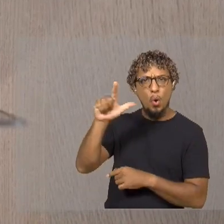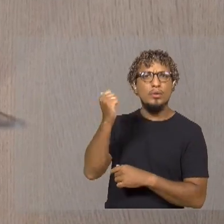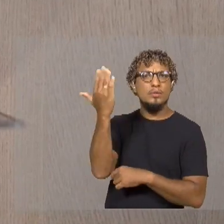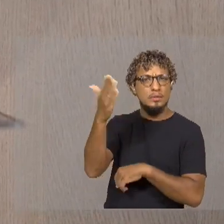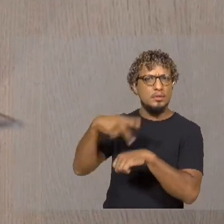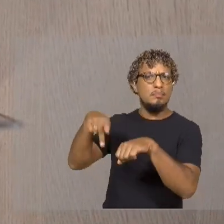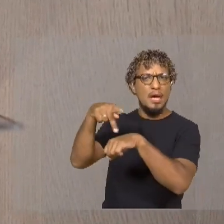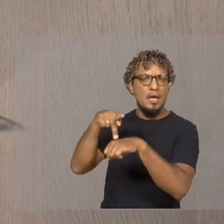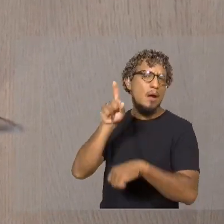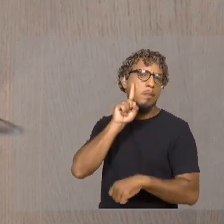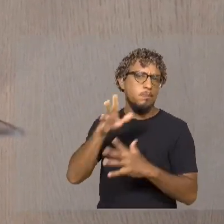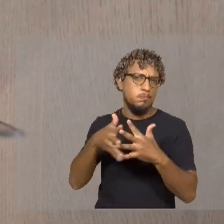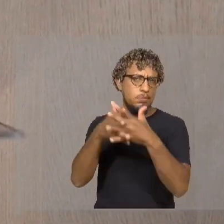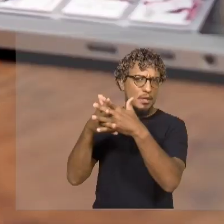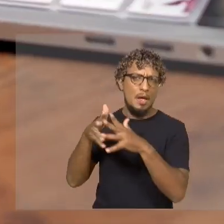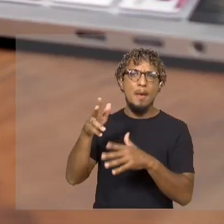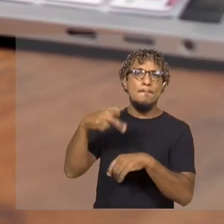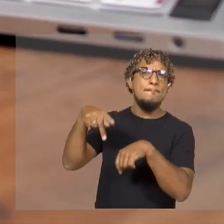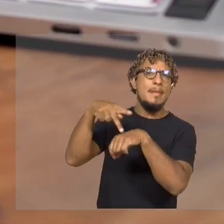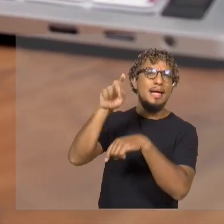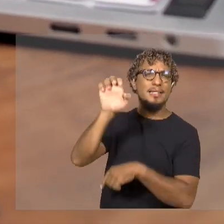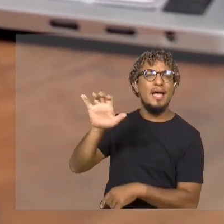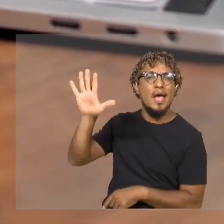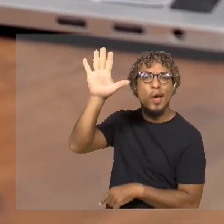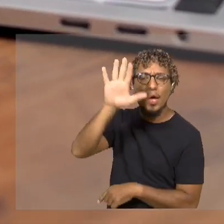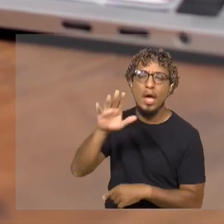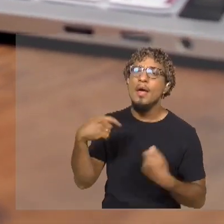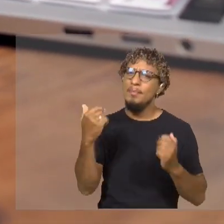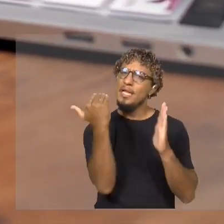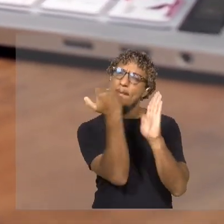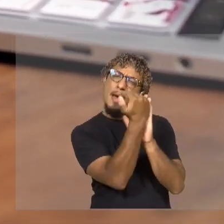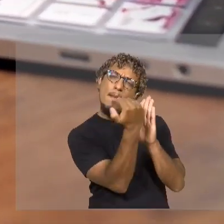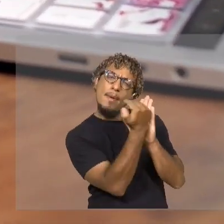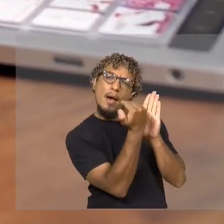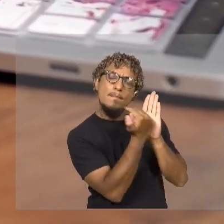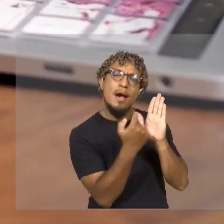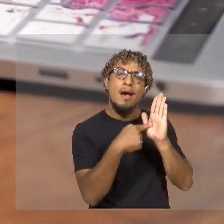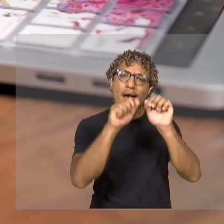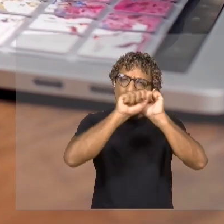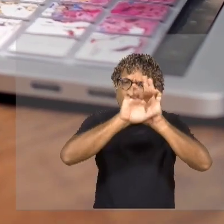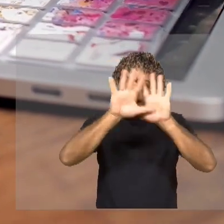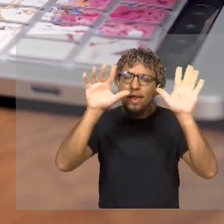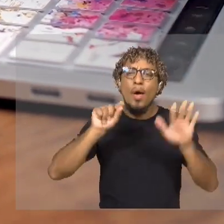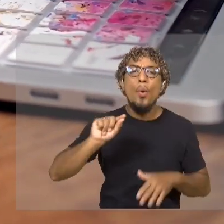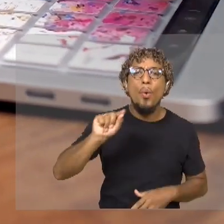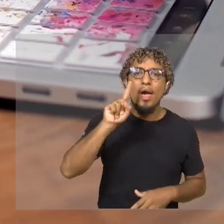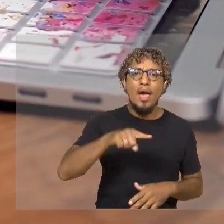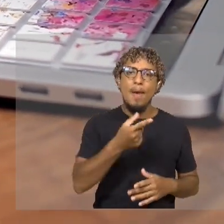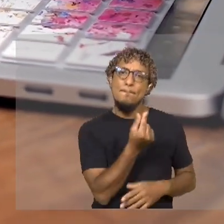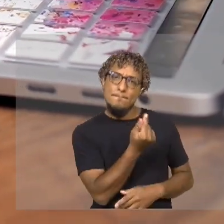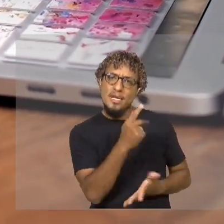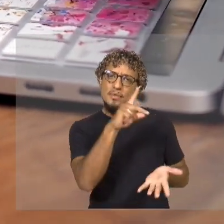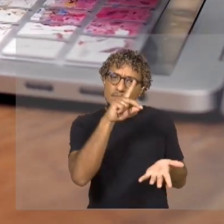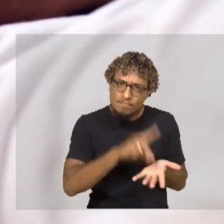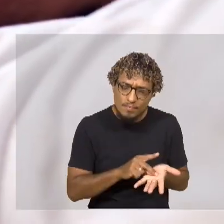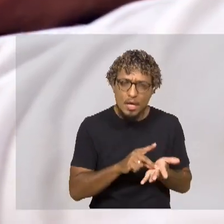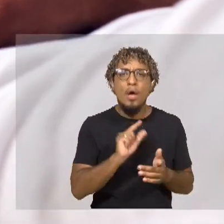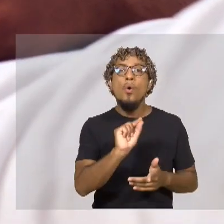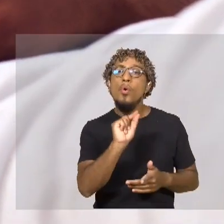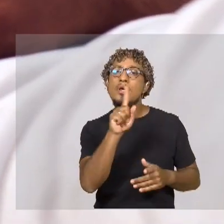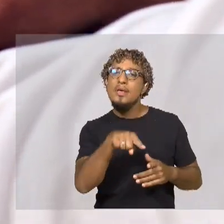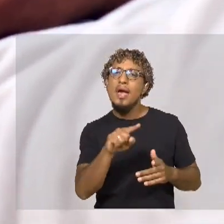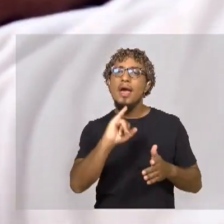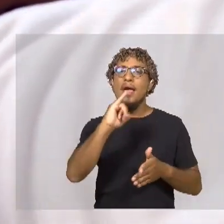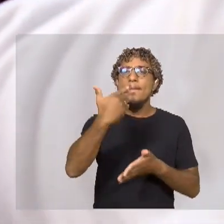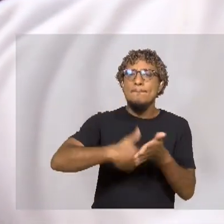por exemplo os Estados Unidos, países europeus, de você discriminar o que é o preço básico, o que é o imposto, porque assim o cidadão ele